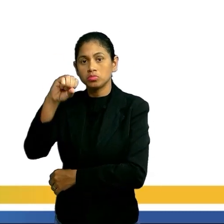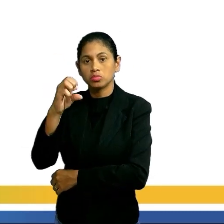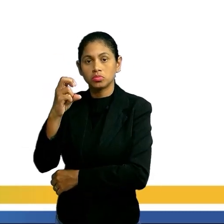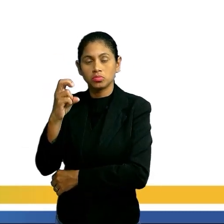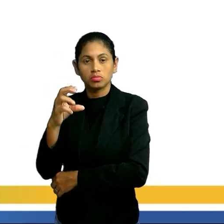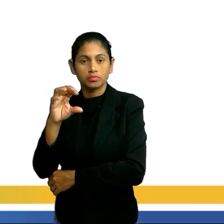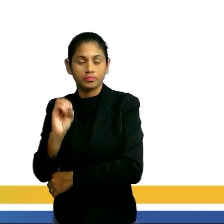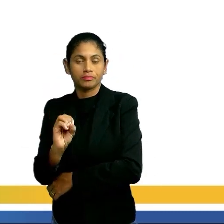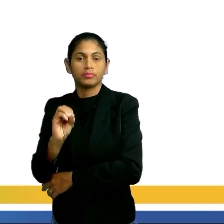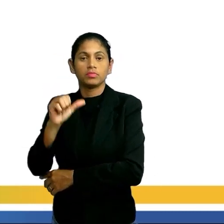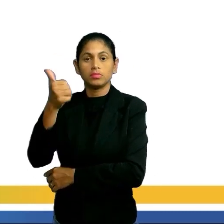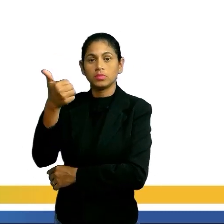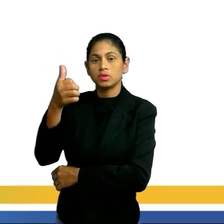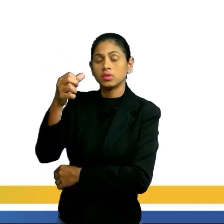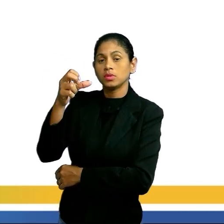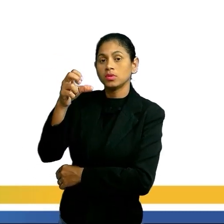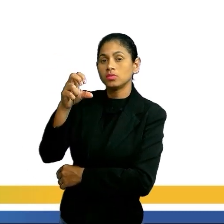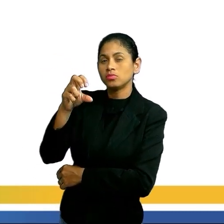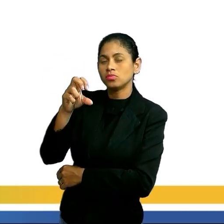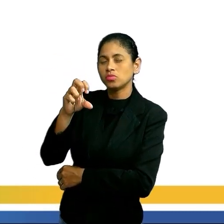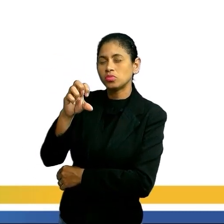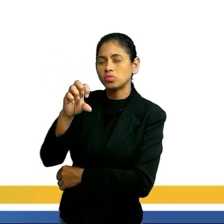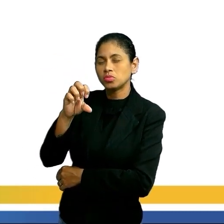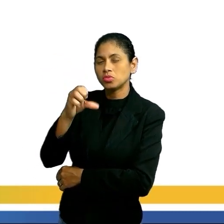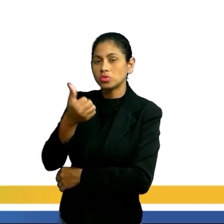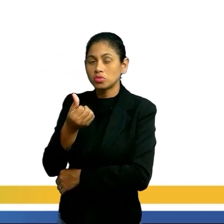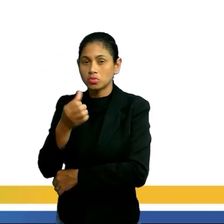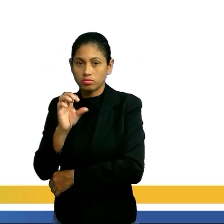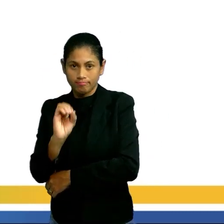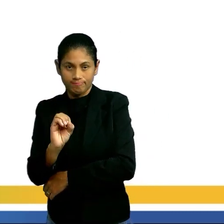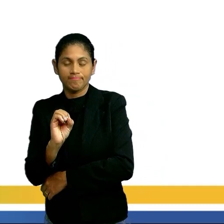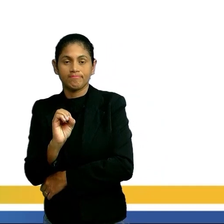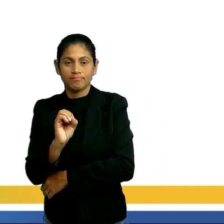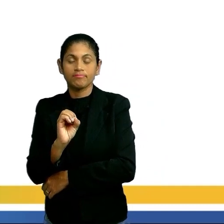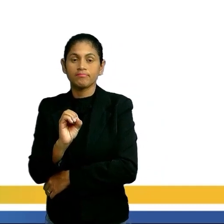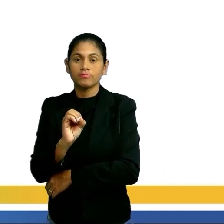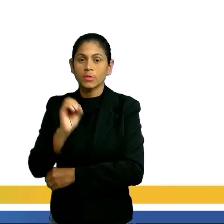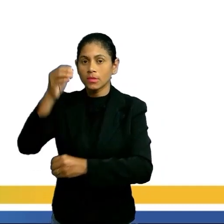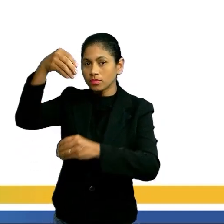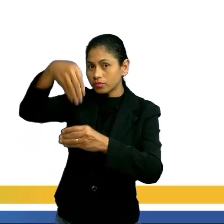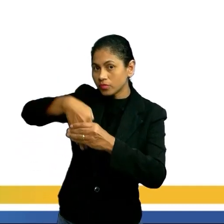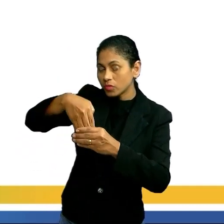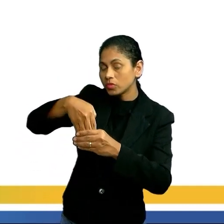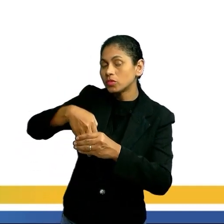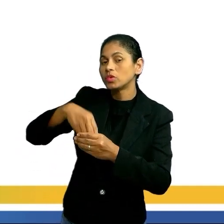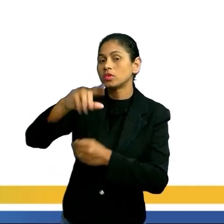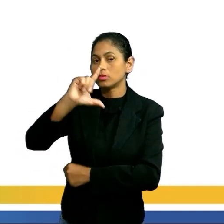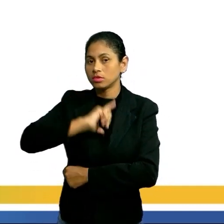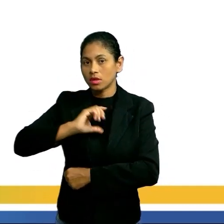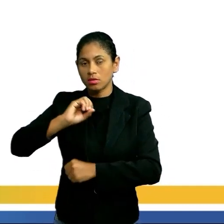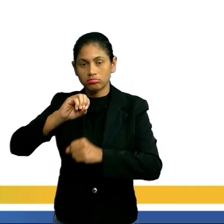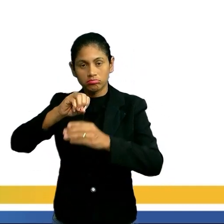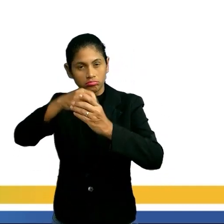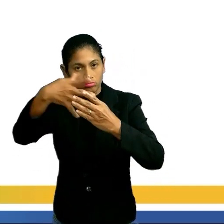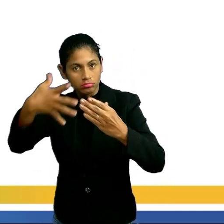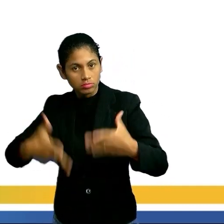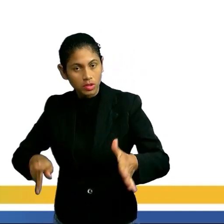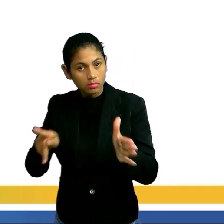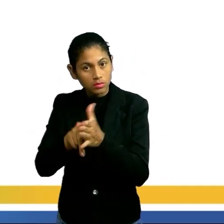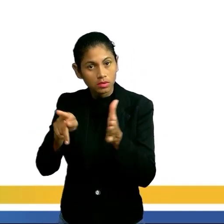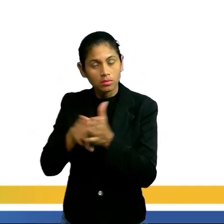e 1960. Essas eleições, elas têm características próprias no Brasil, elas têm um